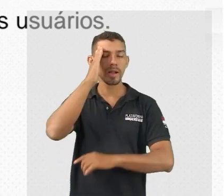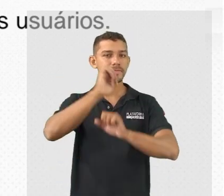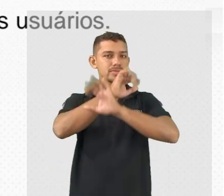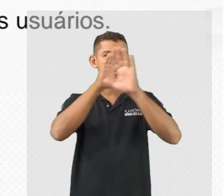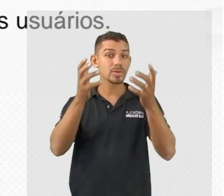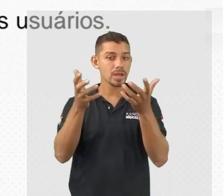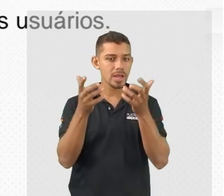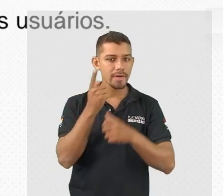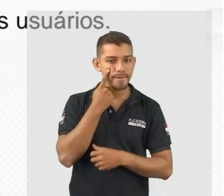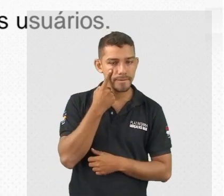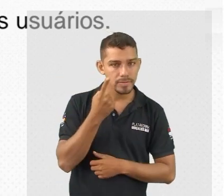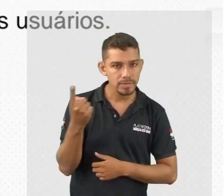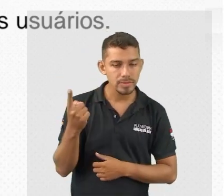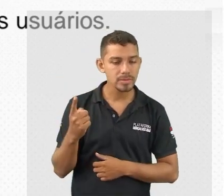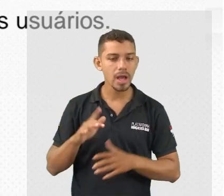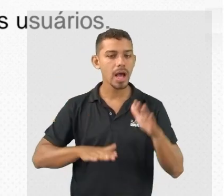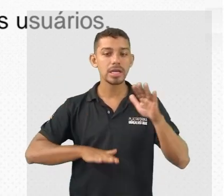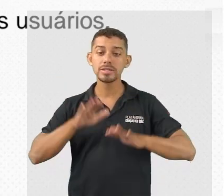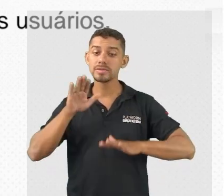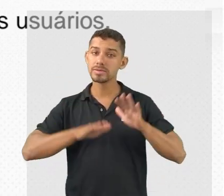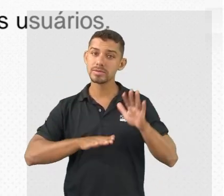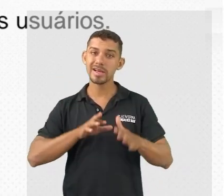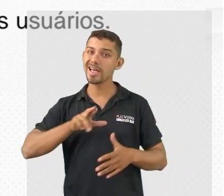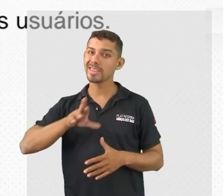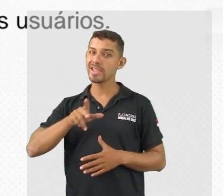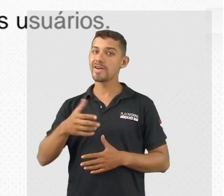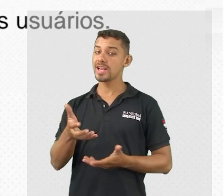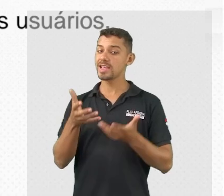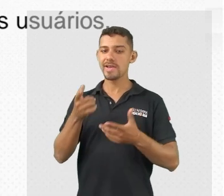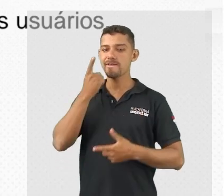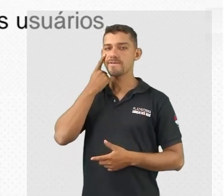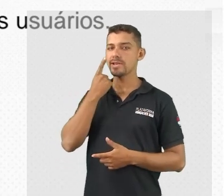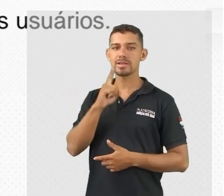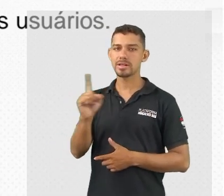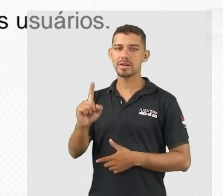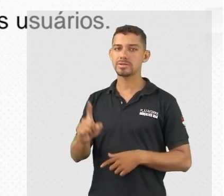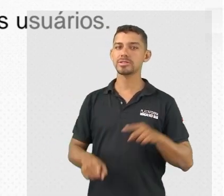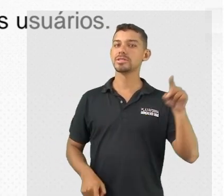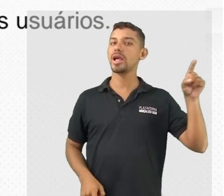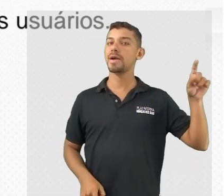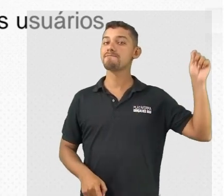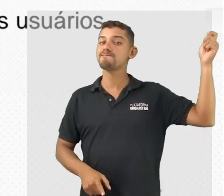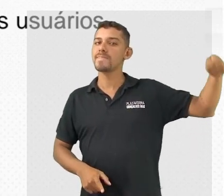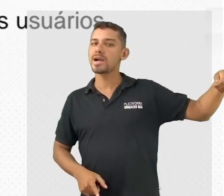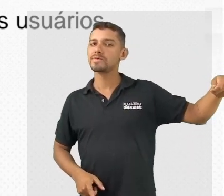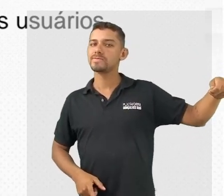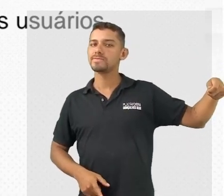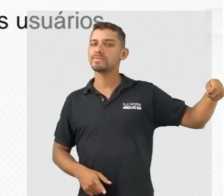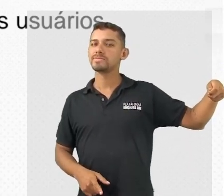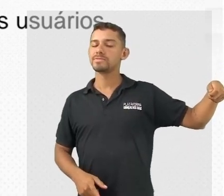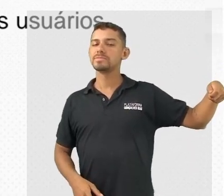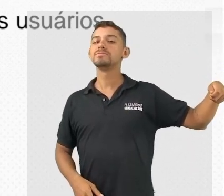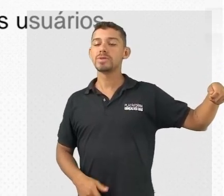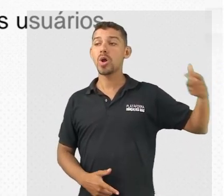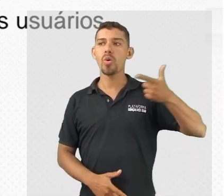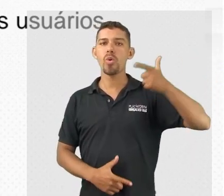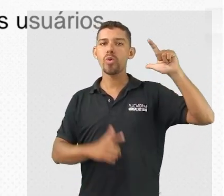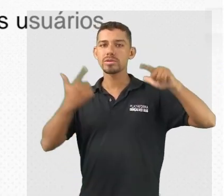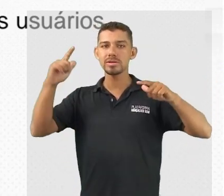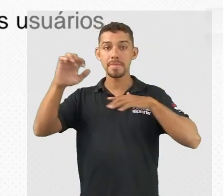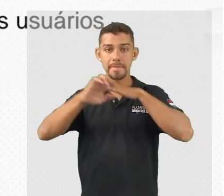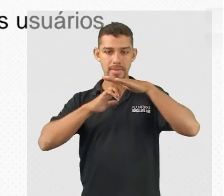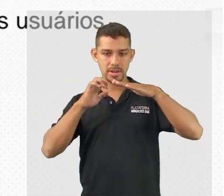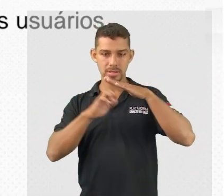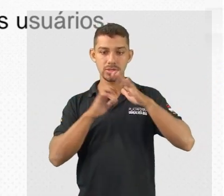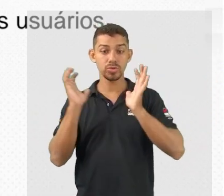você gostaria de ver. Mas, às vezes, não é o que você gostaria de ver. Tem a ver com aquilo que está sendo pago por outras empresas